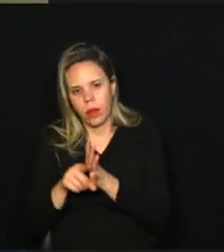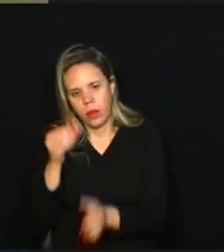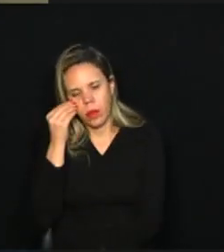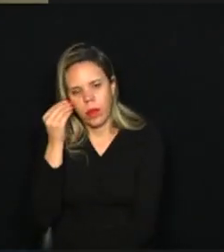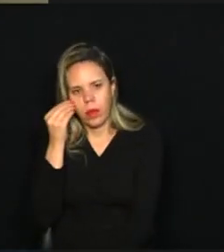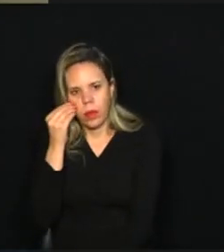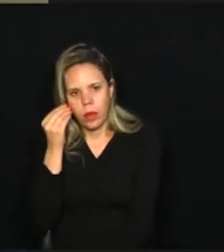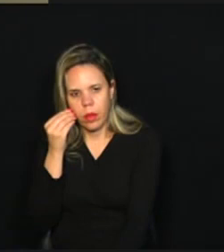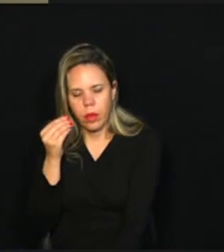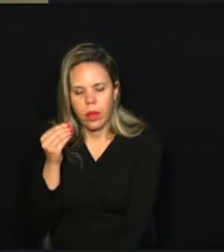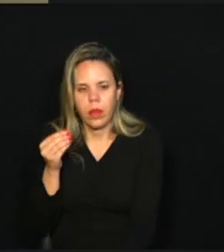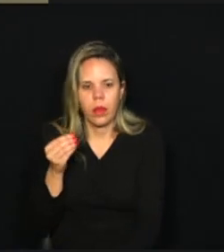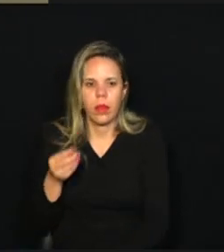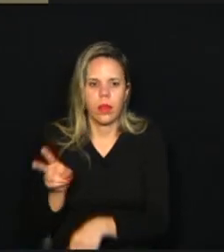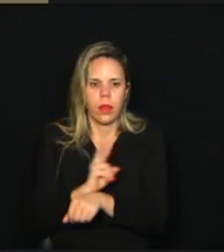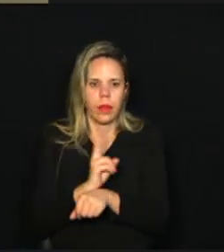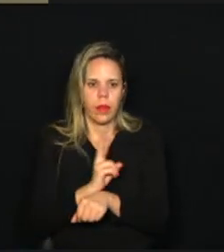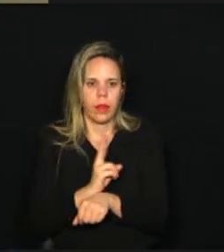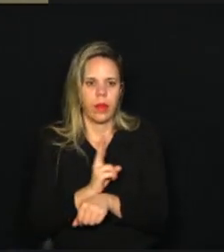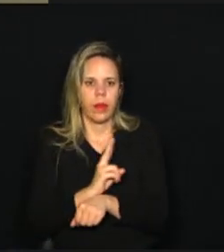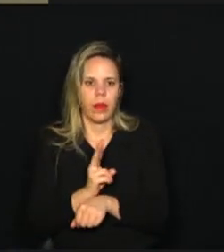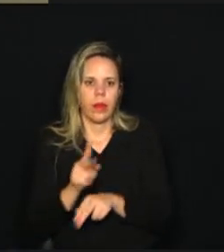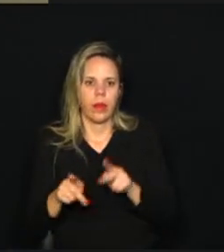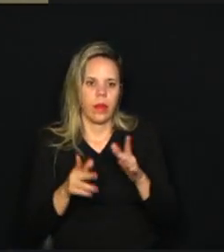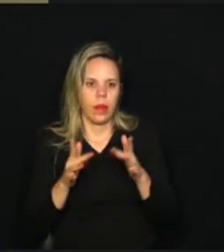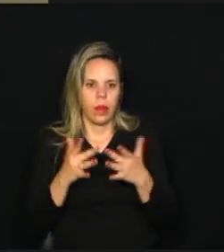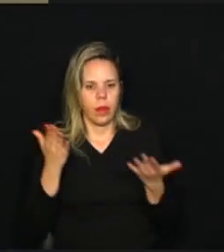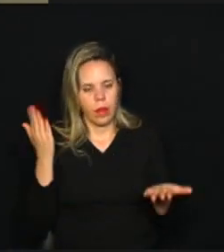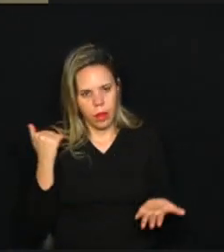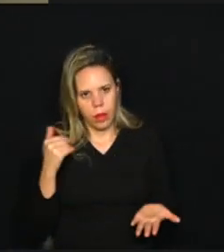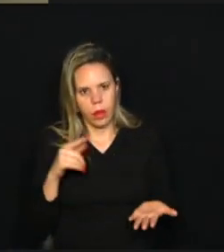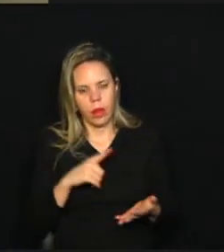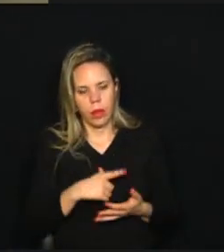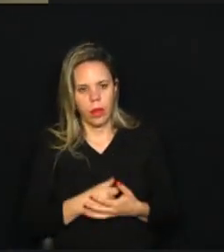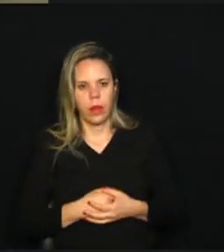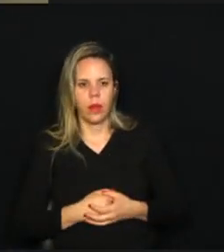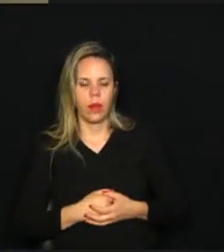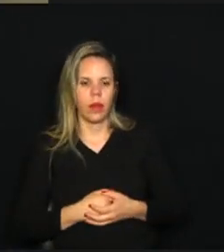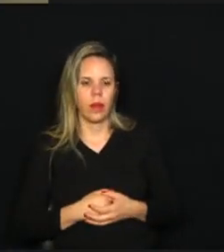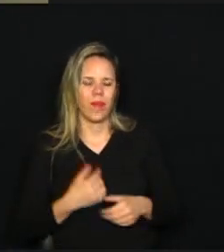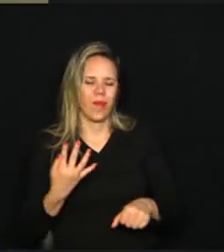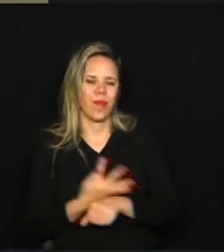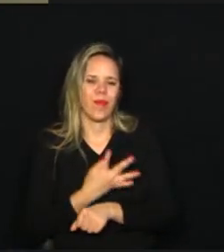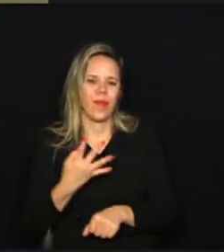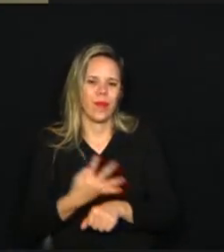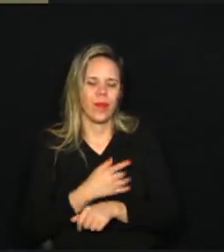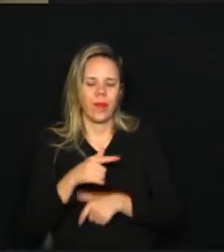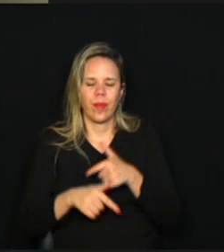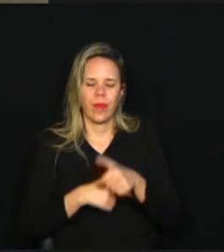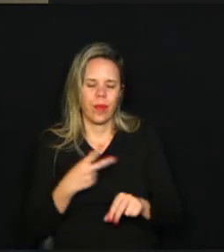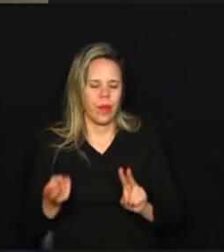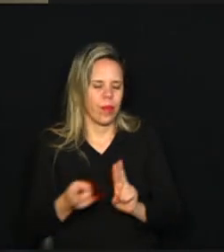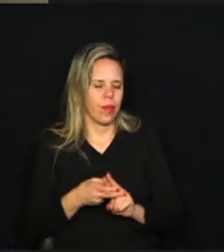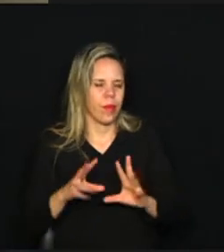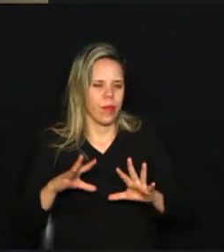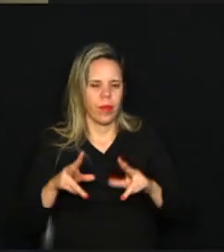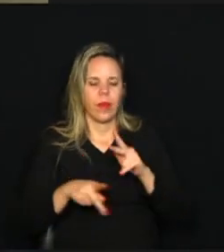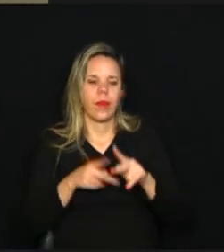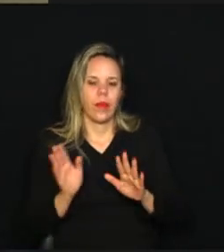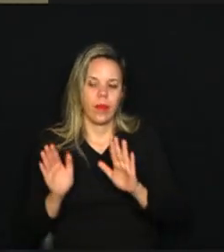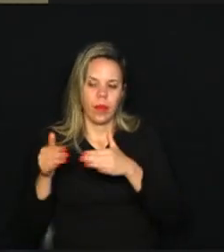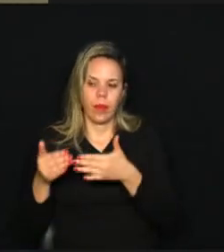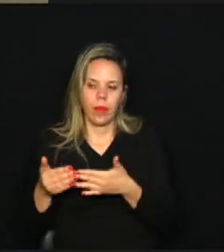testagem e monitoramento dos contactantes, mas a gente também sabe que na sobrecarga do sistema, todos esses ficam voltados